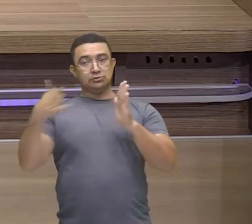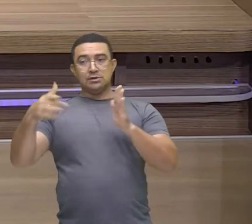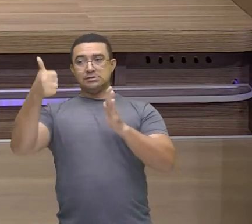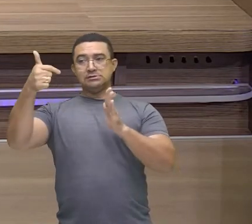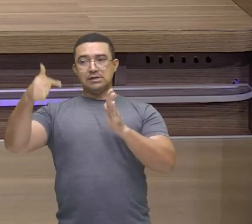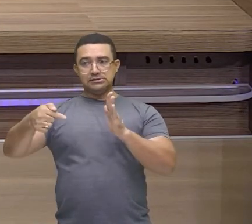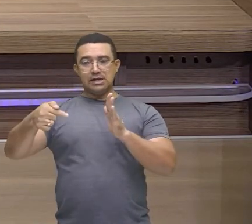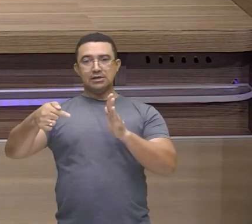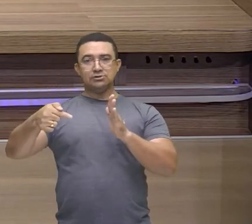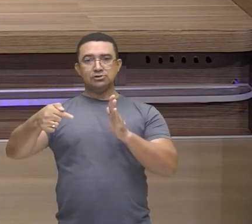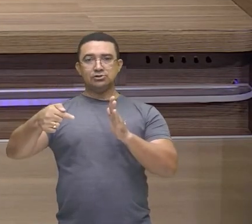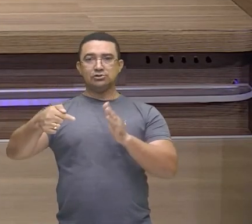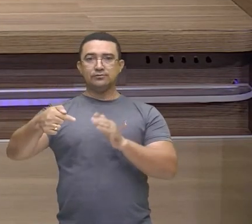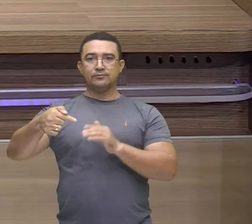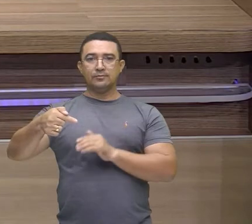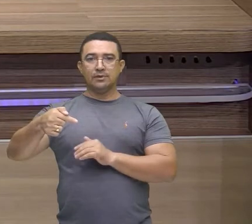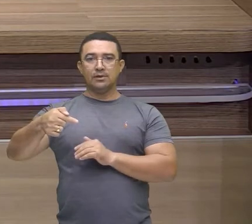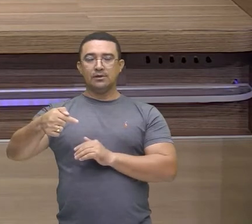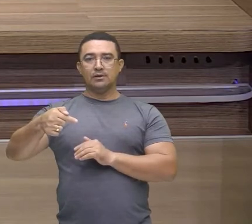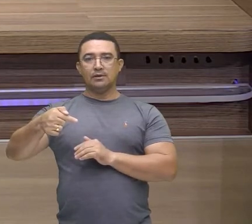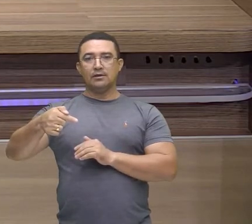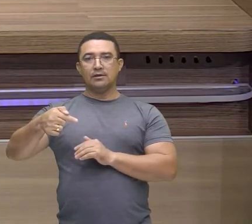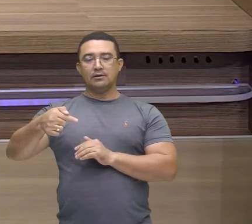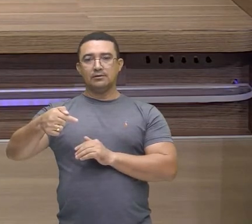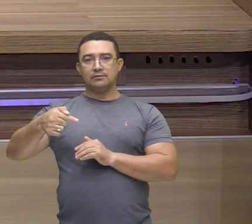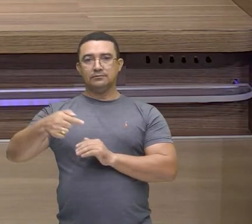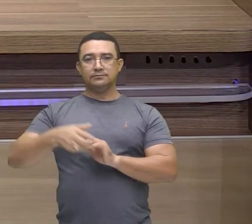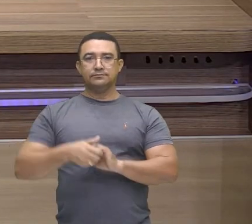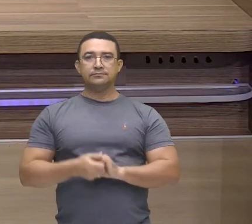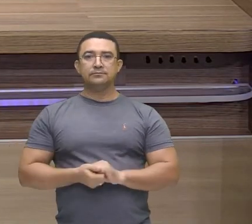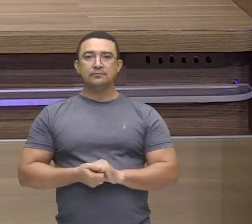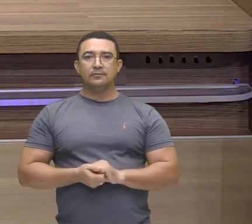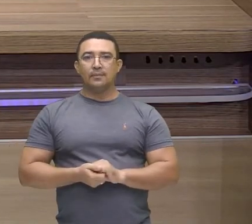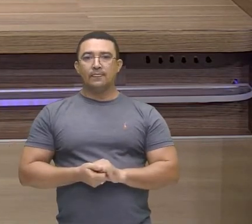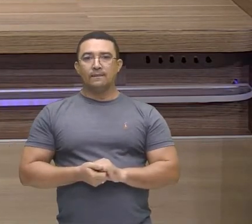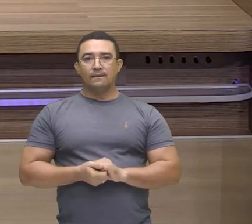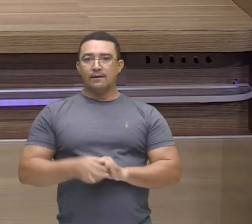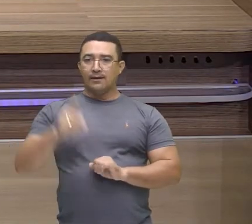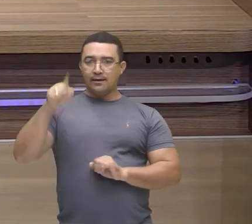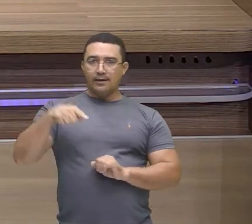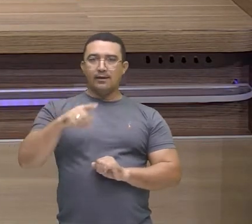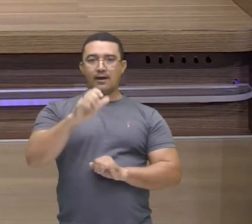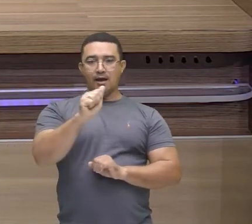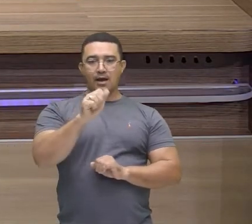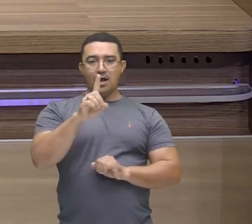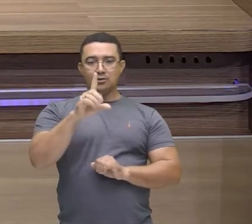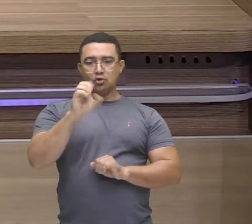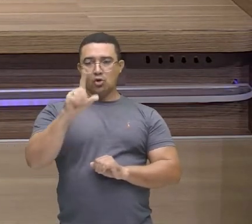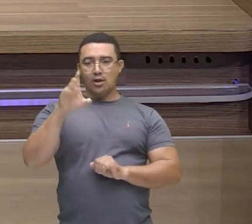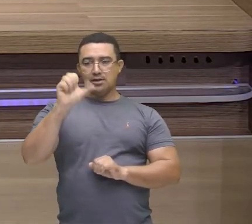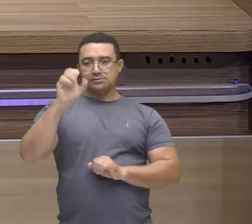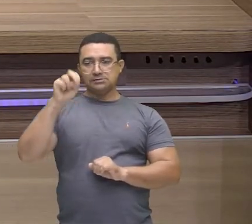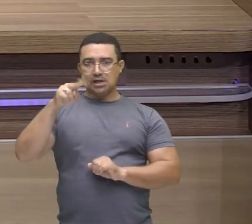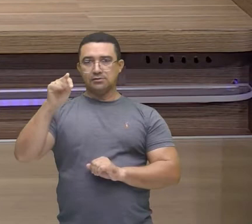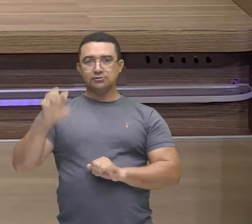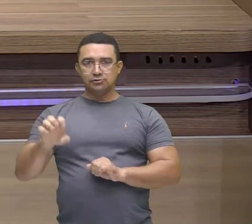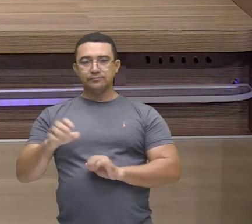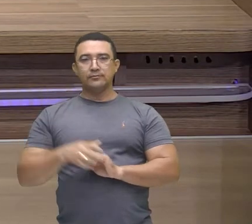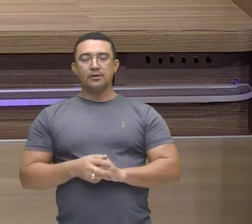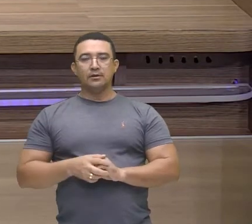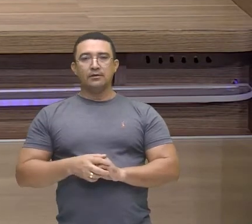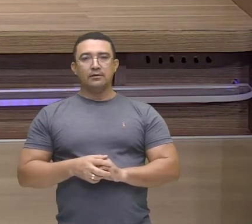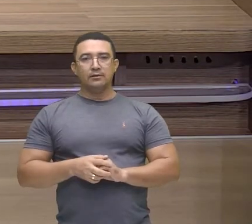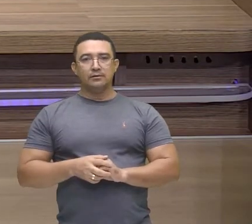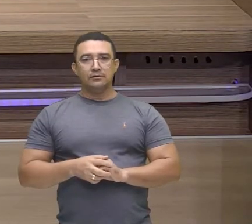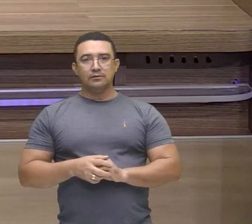anos e 11 meses, quando ela completar 18, né, ela está na faixa da adolescência. Então essa adolescência vai de